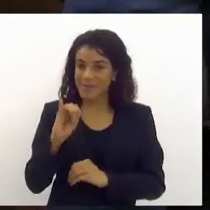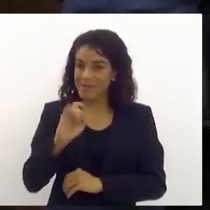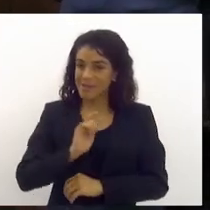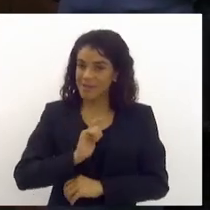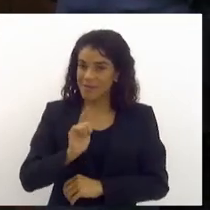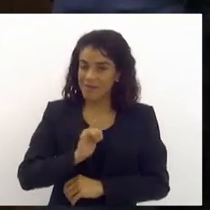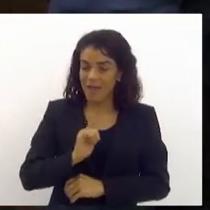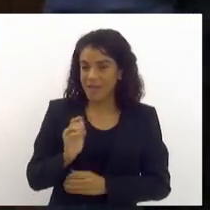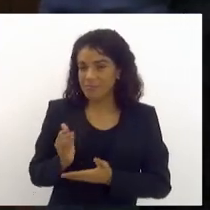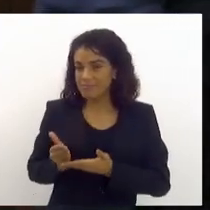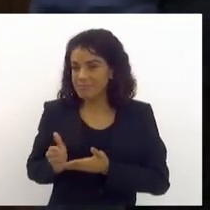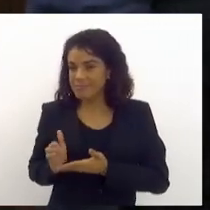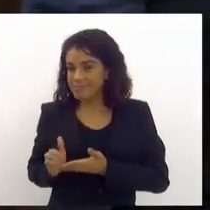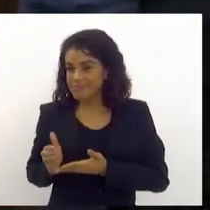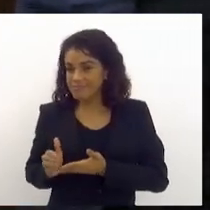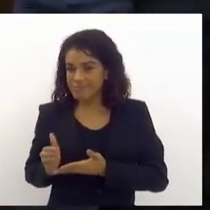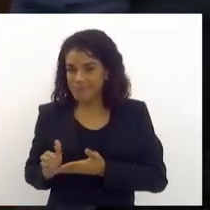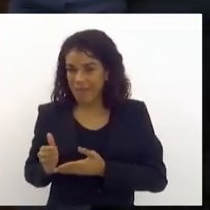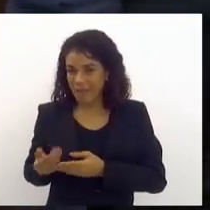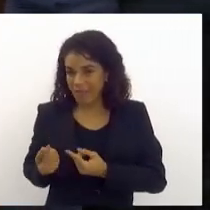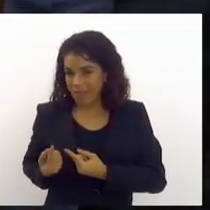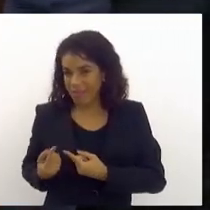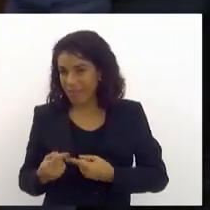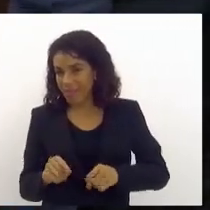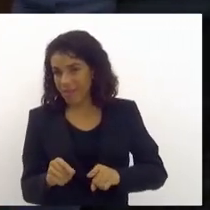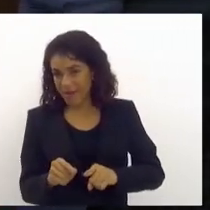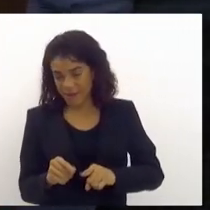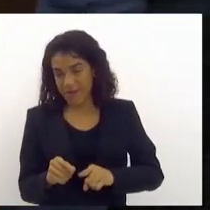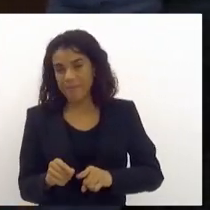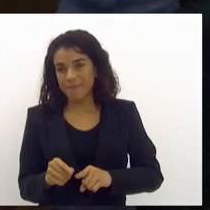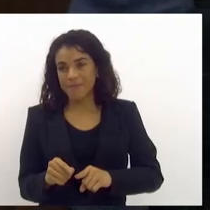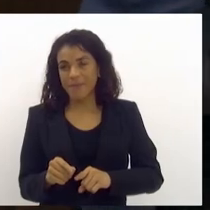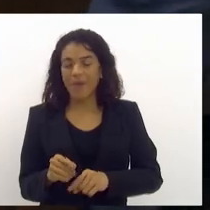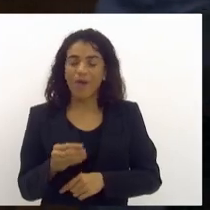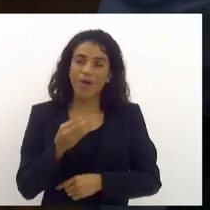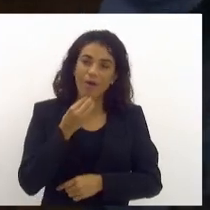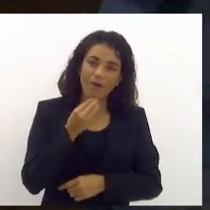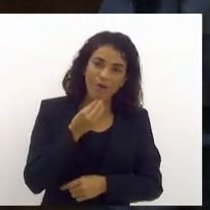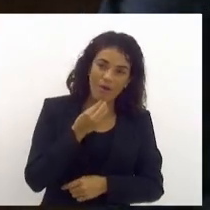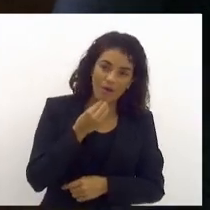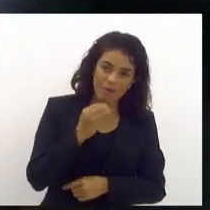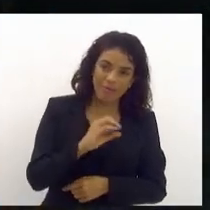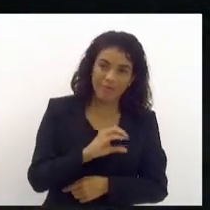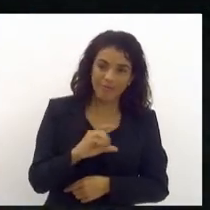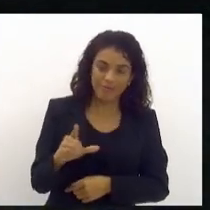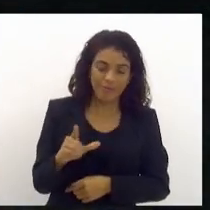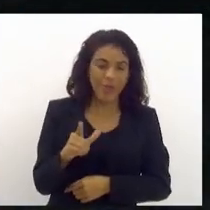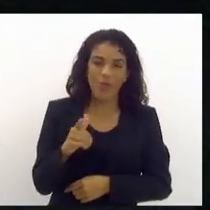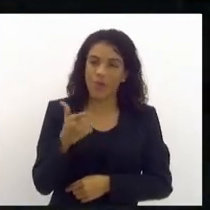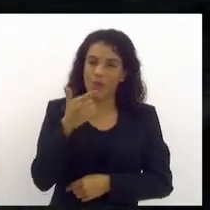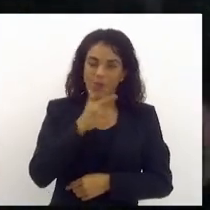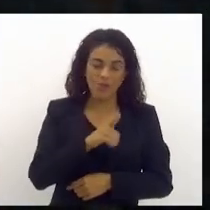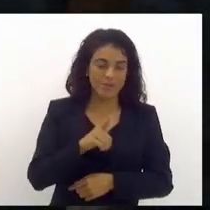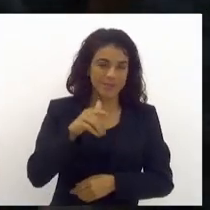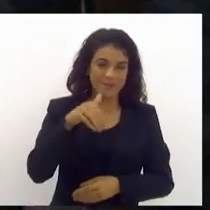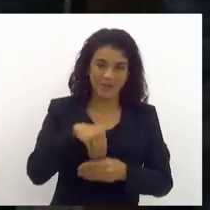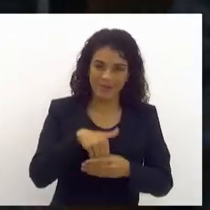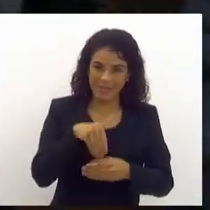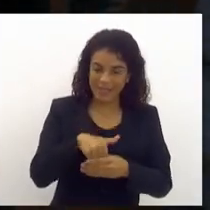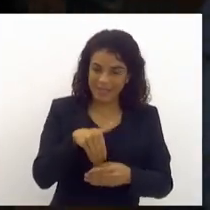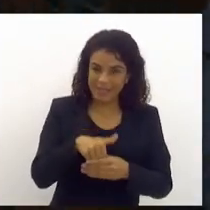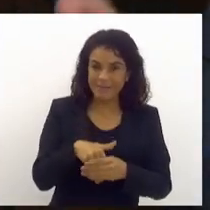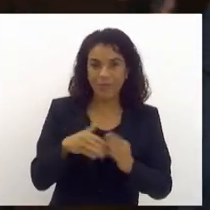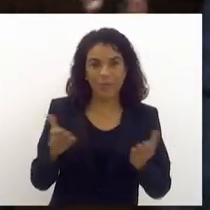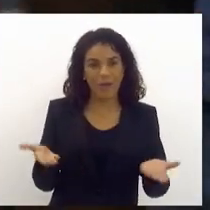algum resquício de oposição de Vossa Excelência, claro, essa matéria não seria votada como